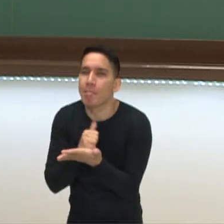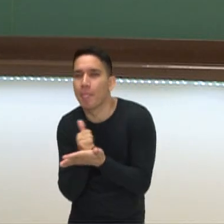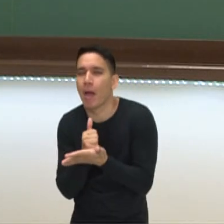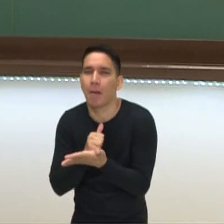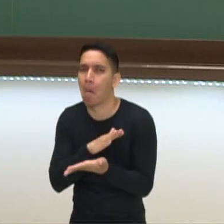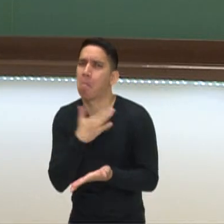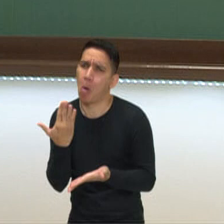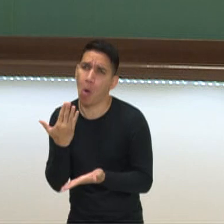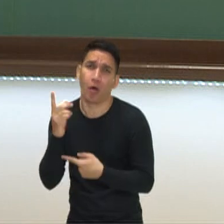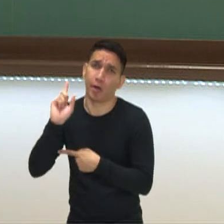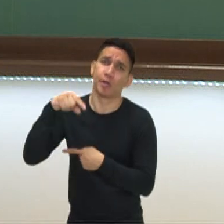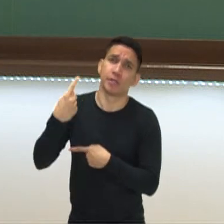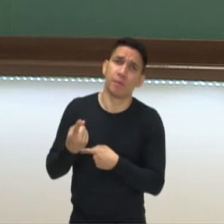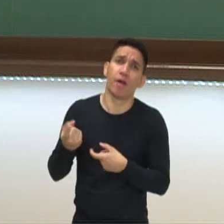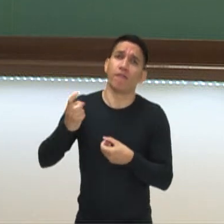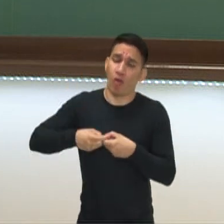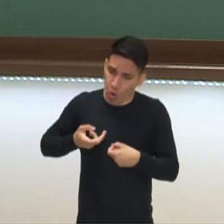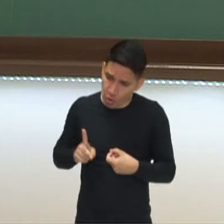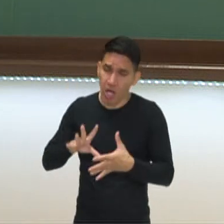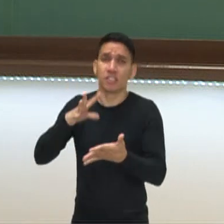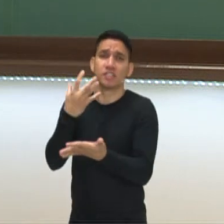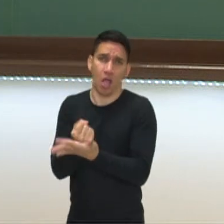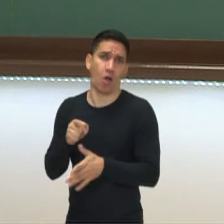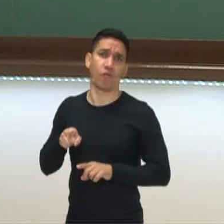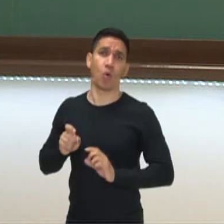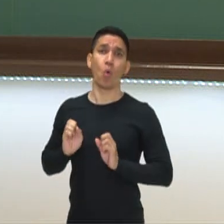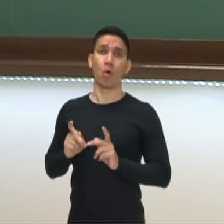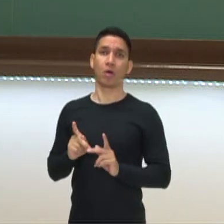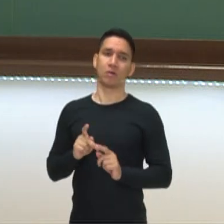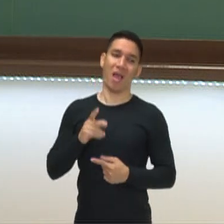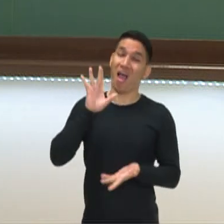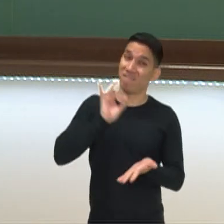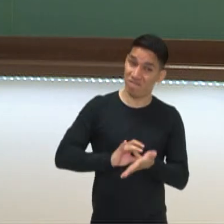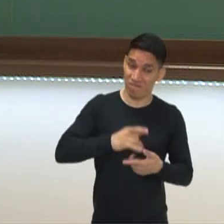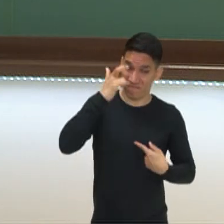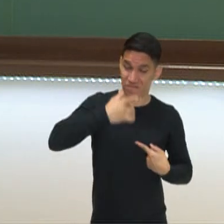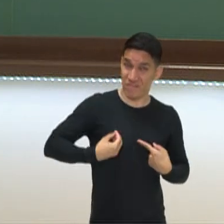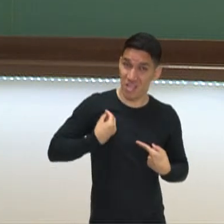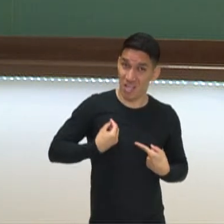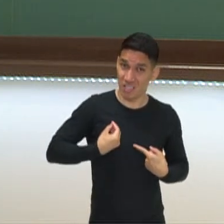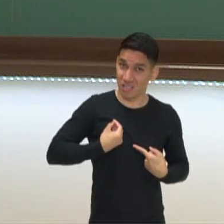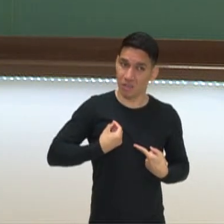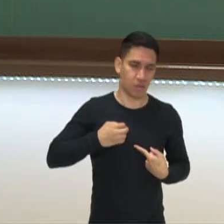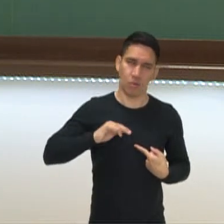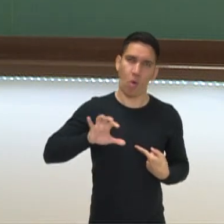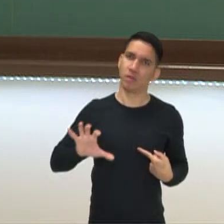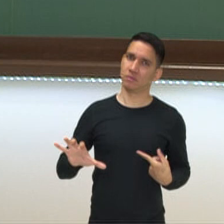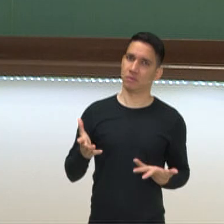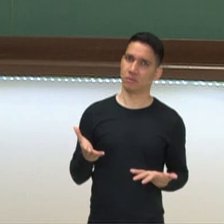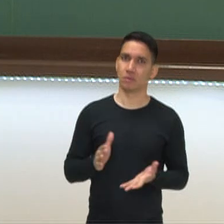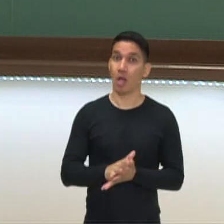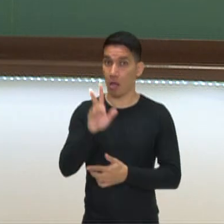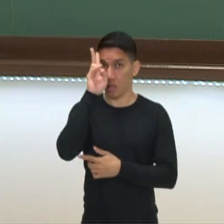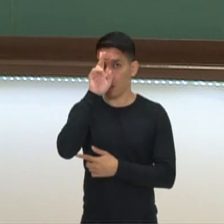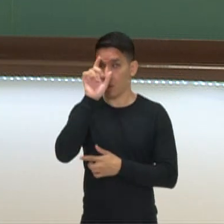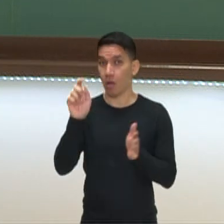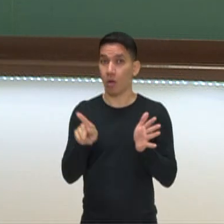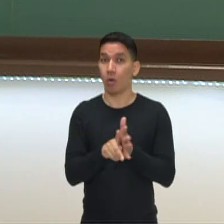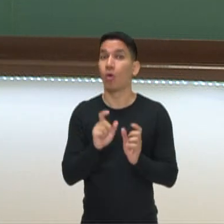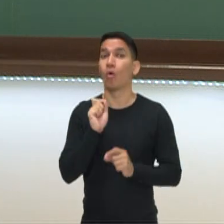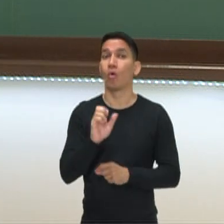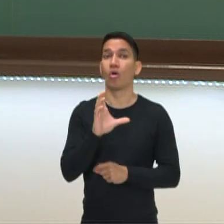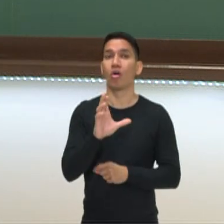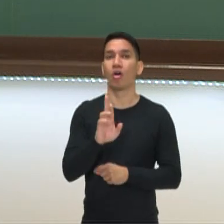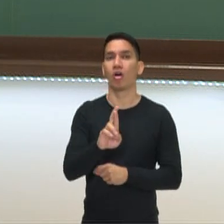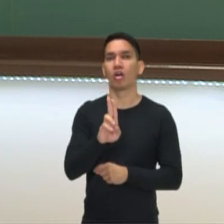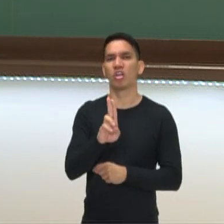morre, você começa no lugar que você salvou o jogo. Isso não acontece na vida real. Tá? Gosto de lembrar aqui que o Winston Churchill sempre dizia